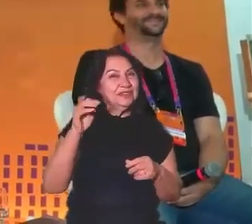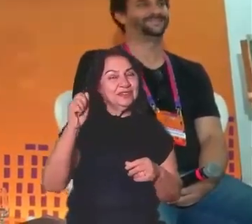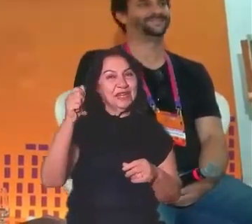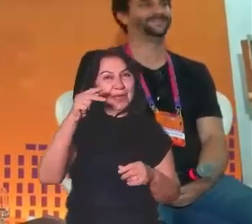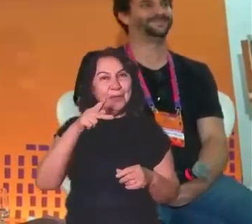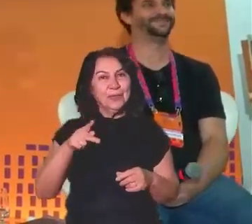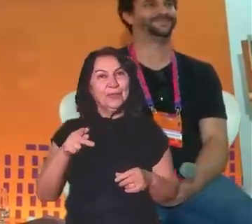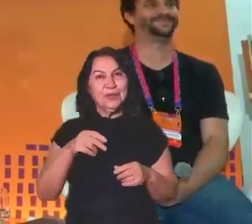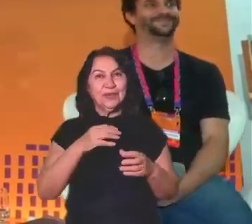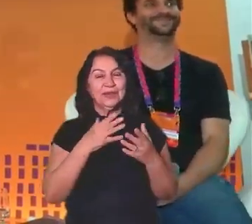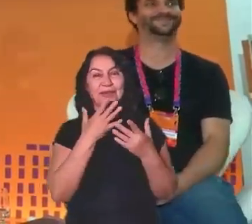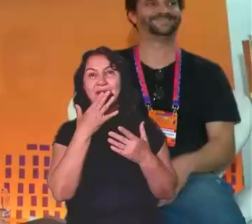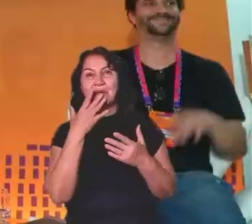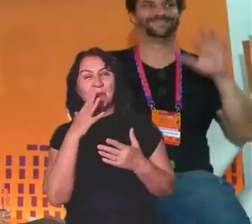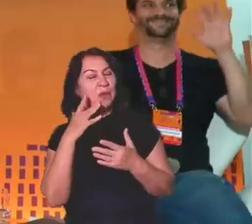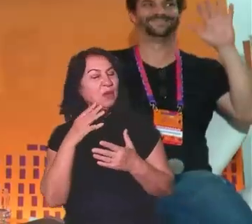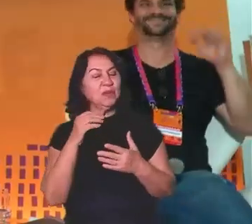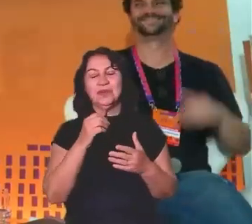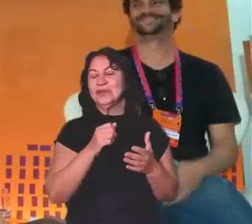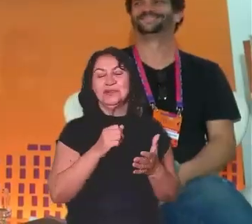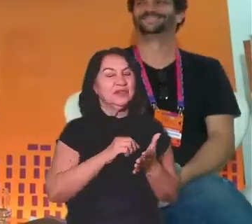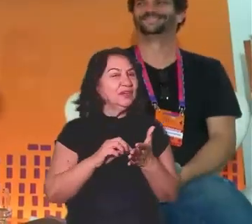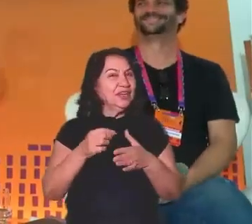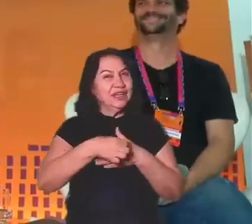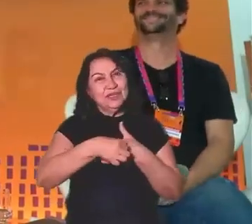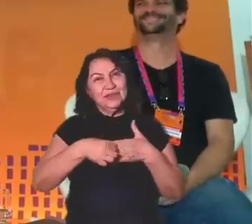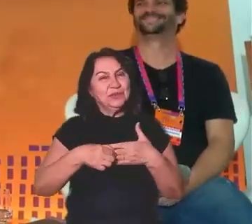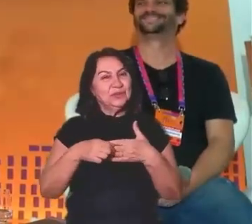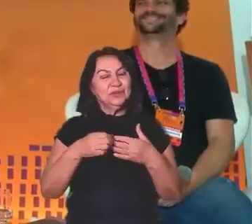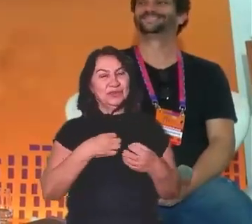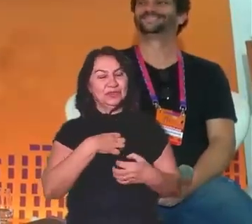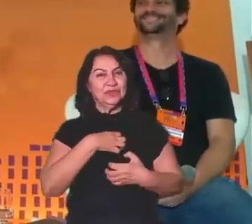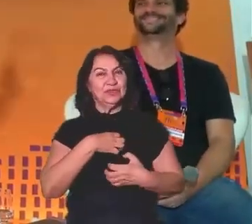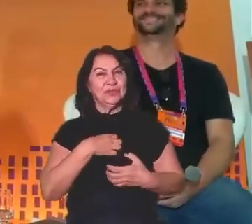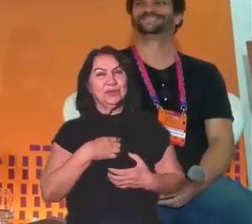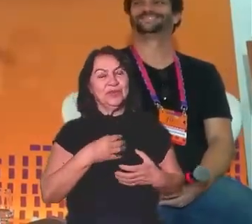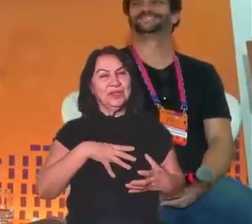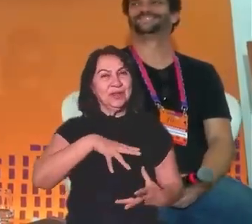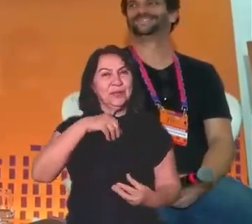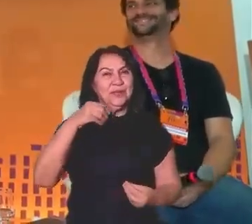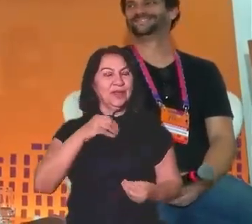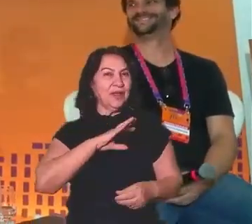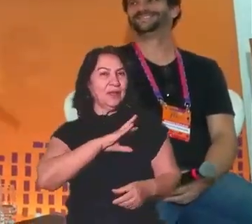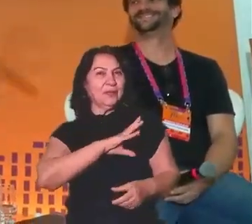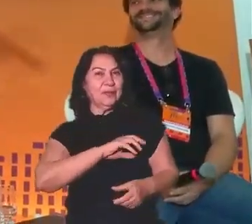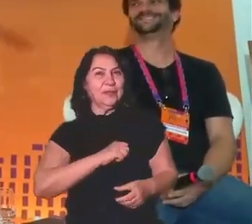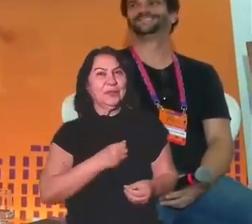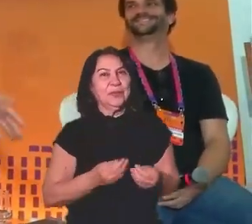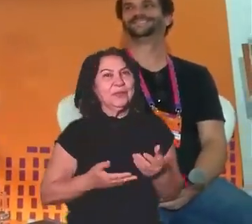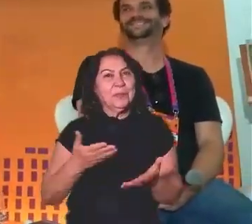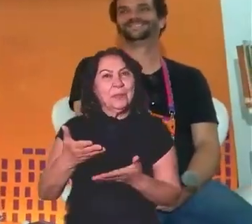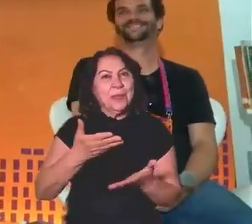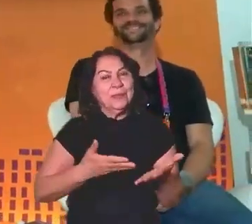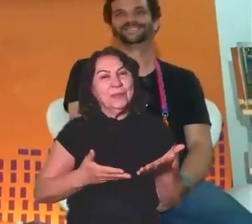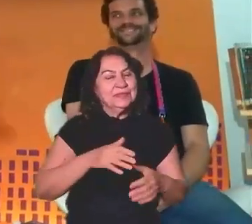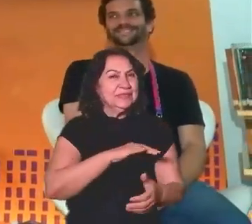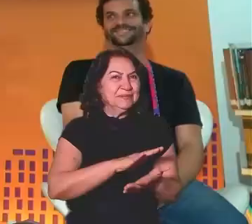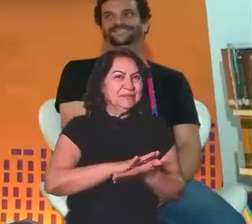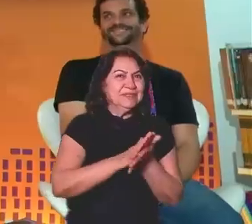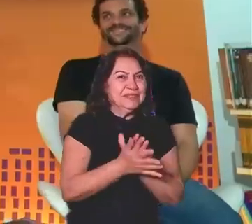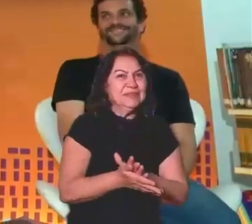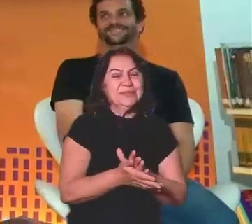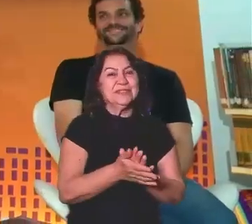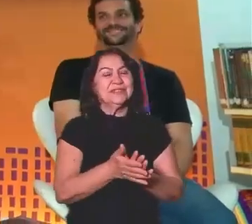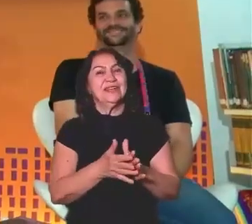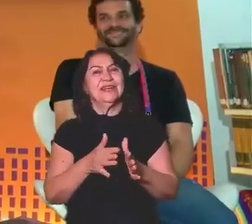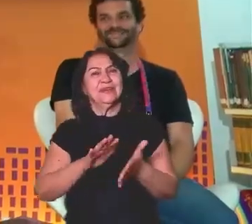mesmo que foi e tem cor, nisso eu não sou ator. Quando eu falar de sentimento, reparto minha alma e passo amor. Isso é pra falar de massacre, nisso aí eu tô no